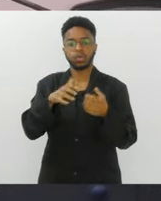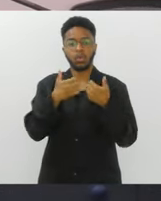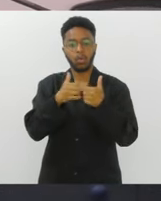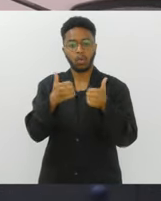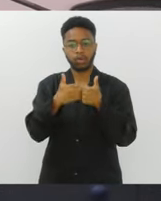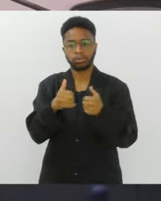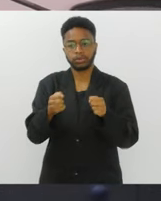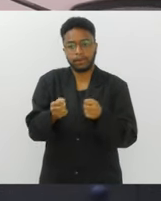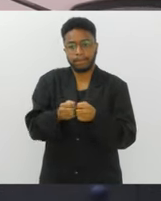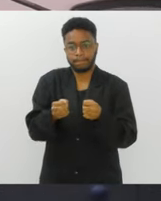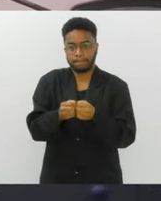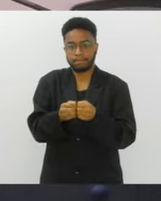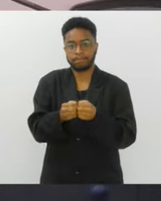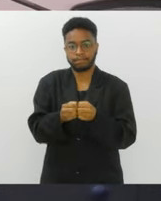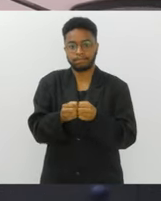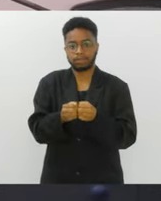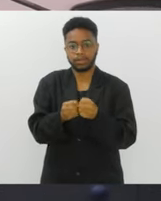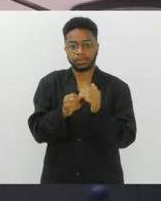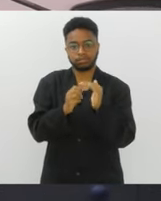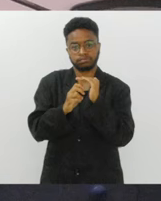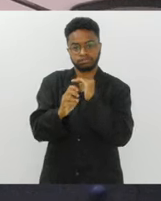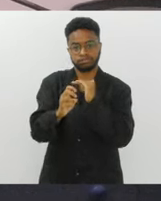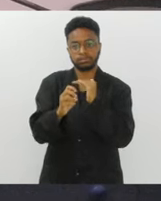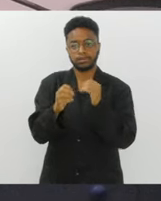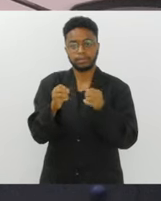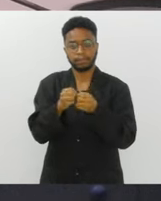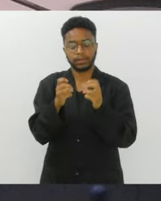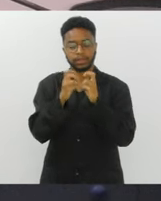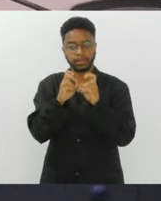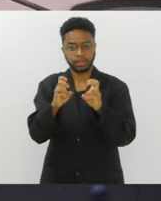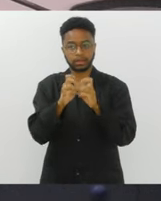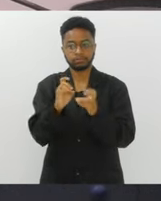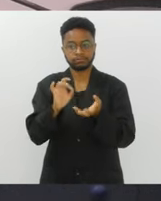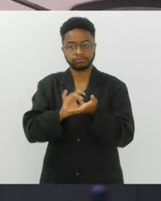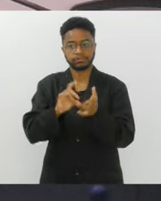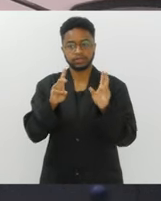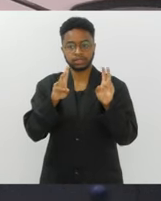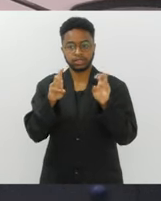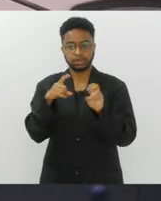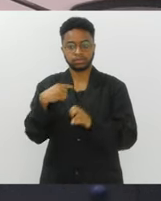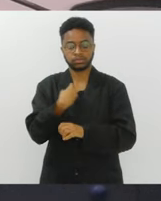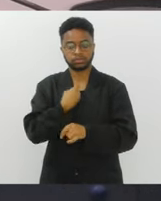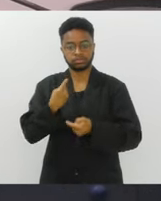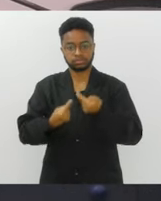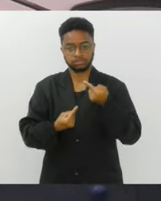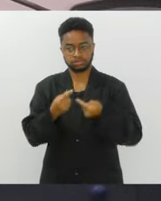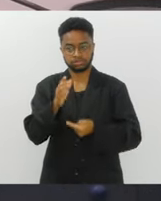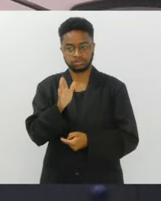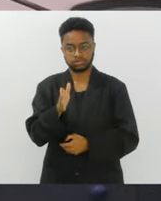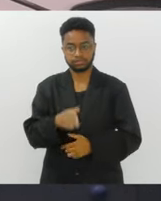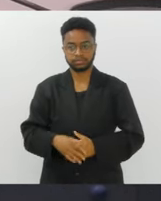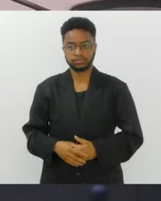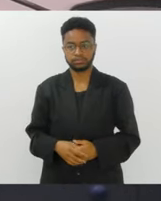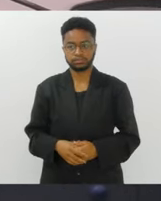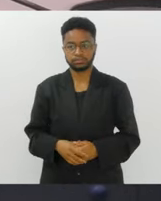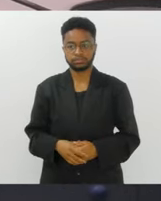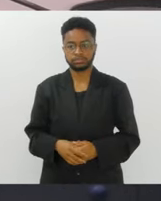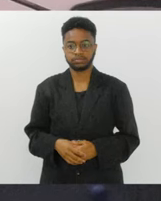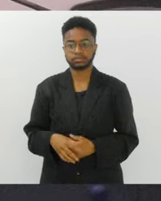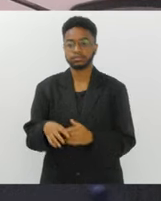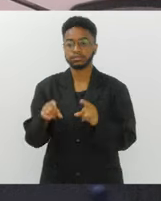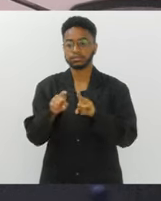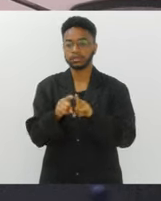ali, do órgão, que é o tema mencionado aqui. E eu